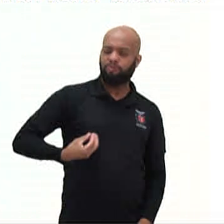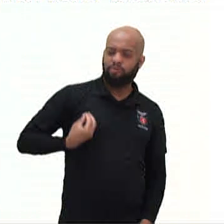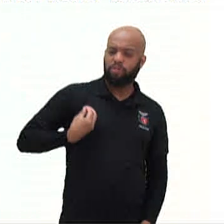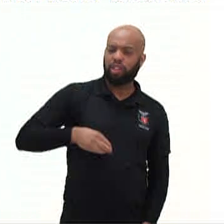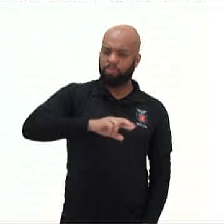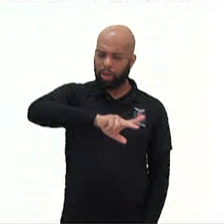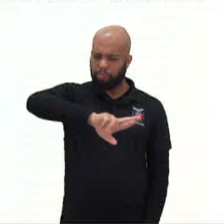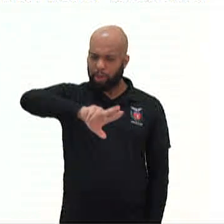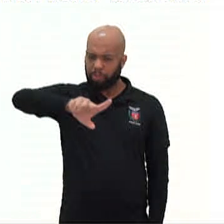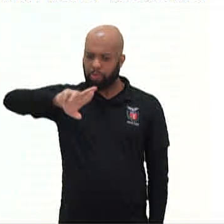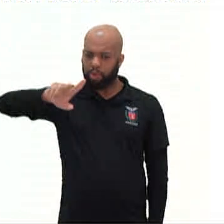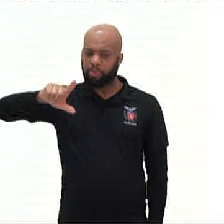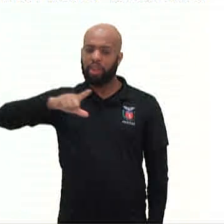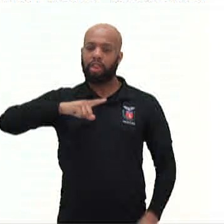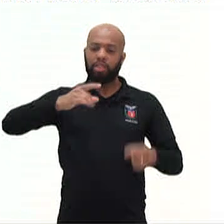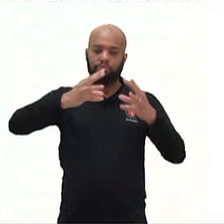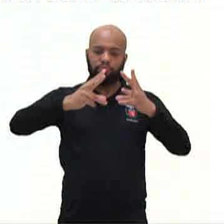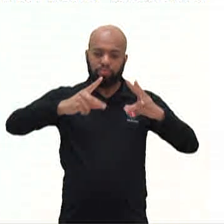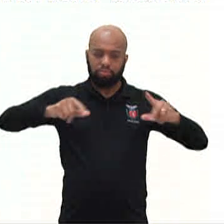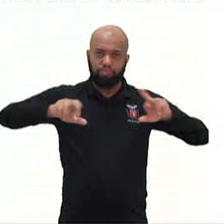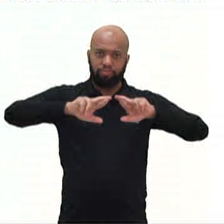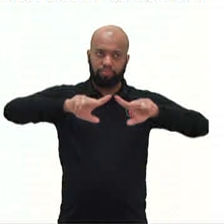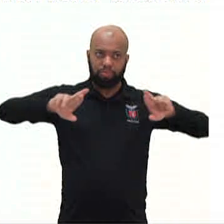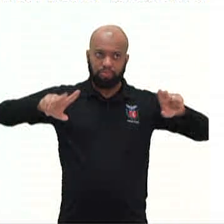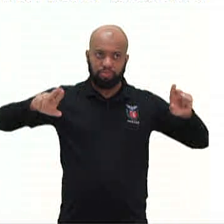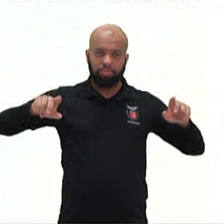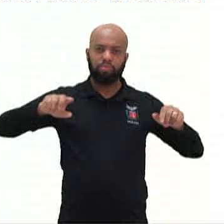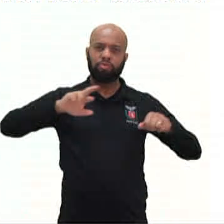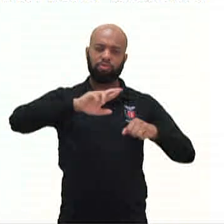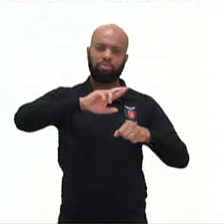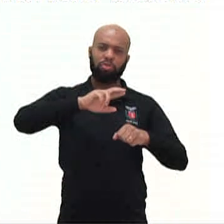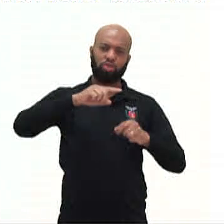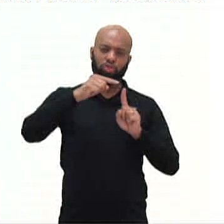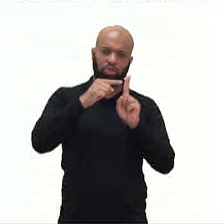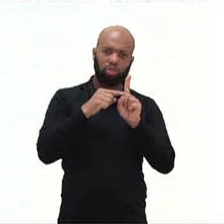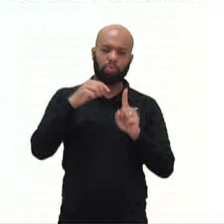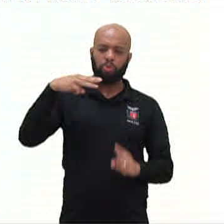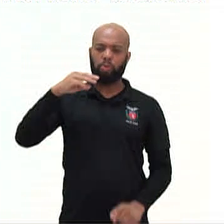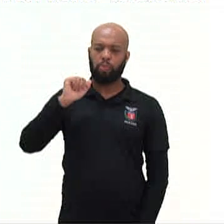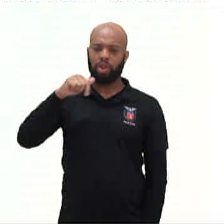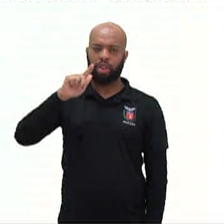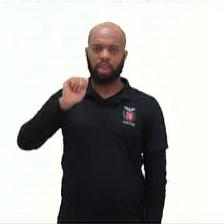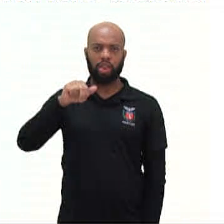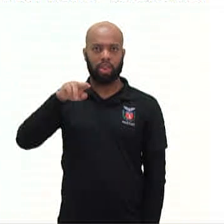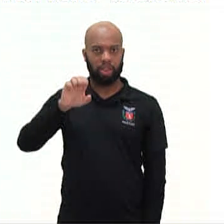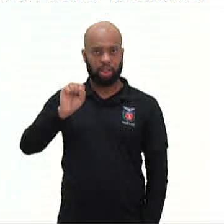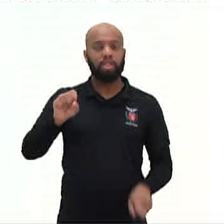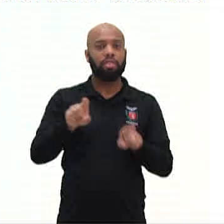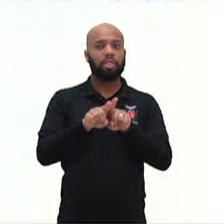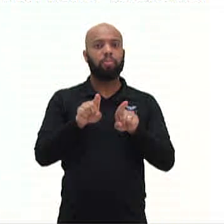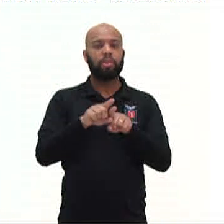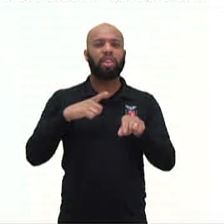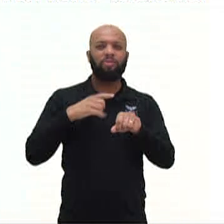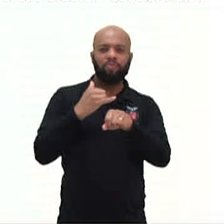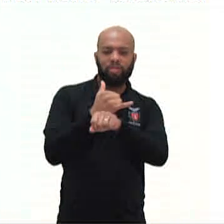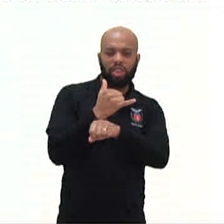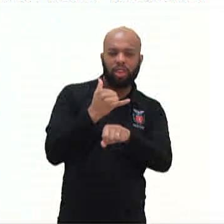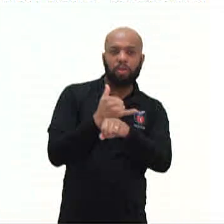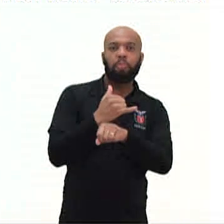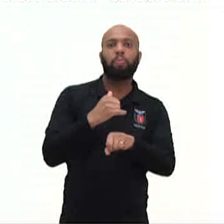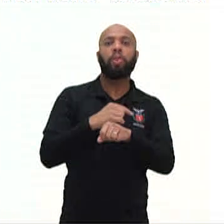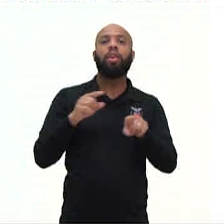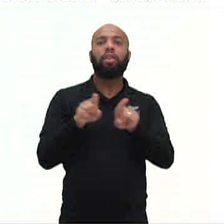Nós temos, então, minérios como o manganês, o ferro. Ela é o maior produtor de madeiras, né? Tem a produção nacional